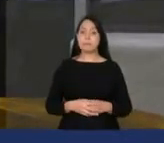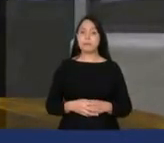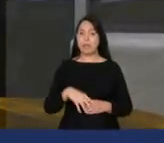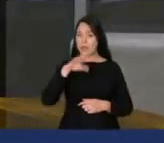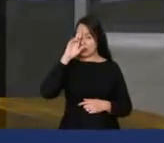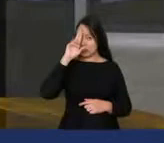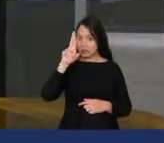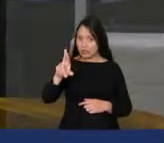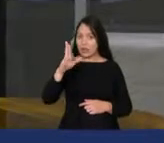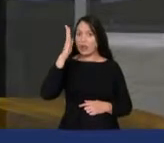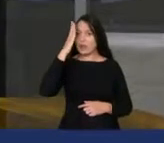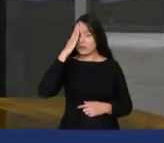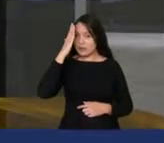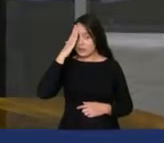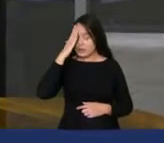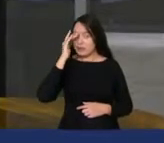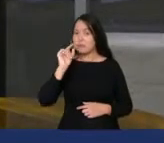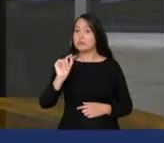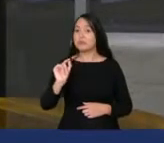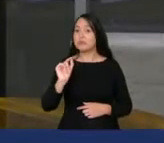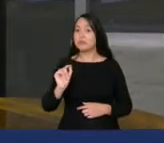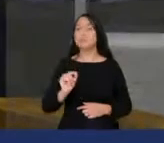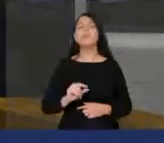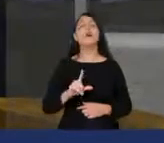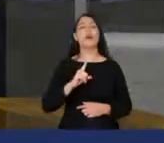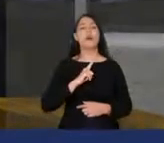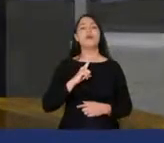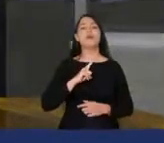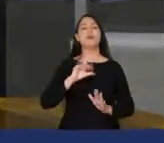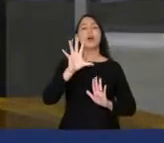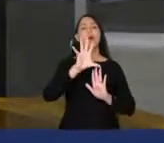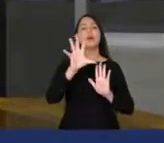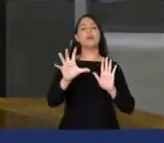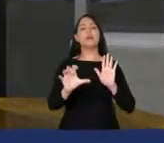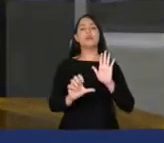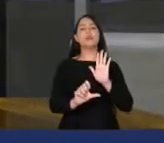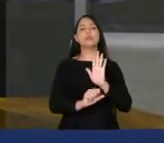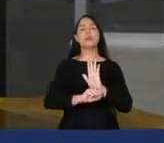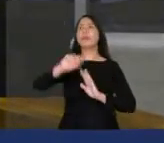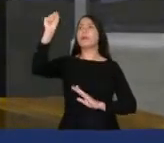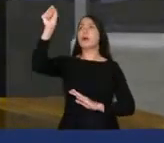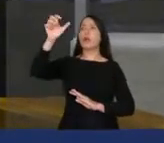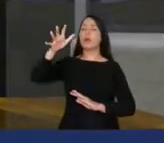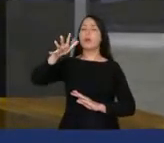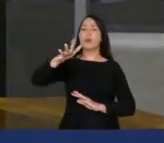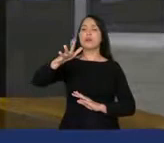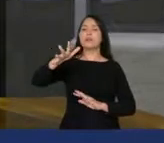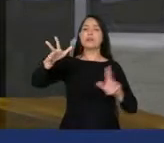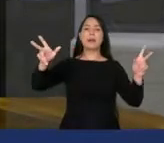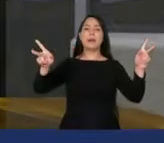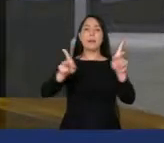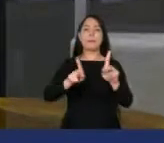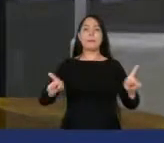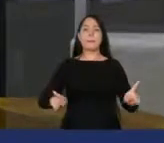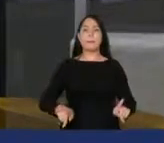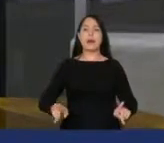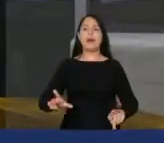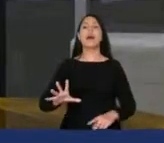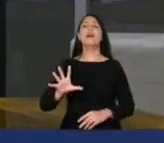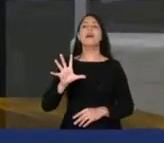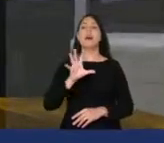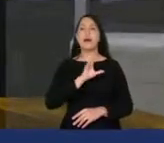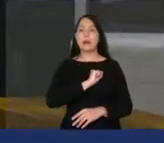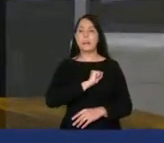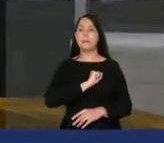Parlamento Brasileiro consta o símbolo da luz, da paz e do amor,